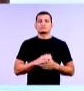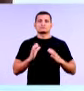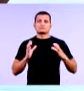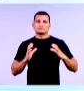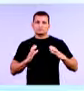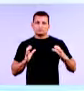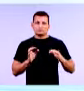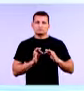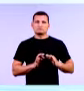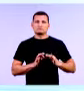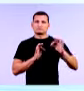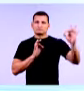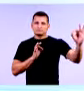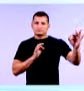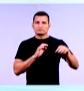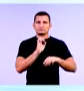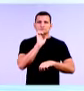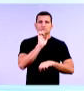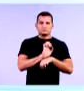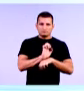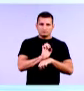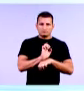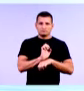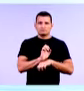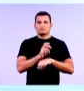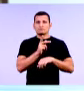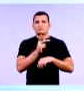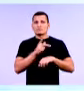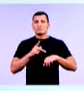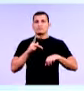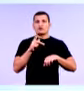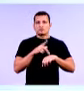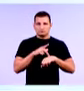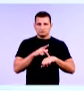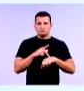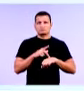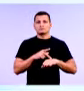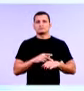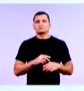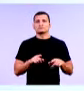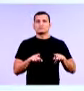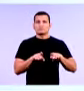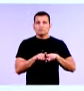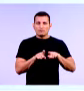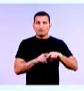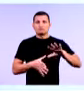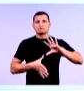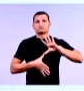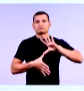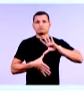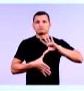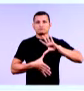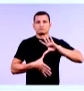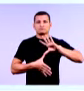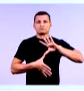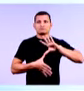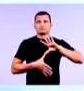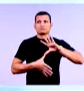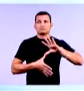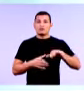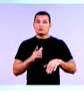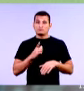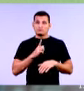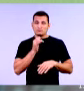cidades, estados, no caso, países e até continentes, né? Então, nós temos aqui um exemplo de uma rede